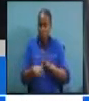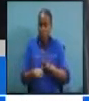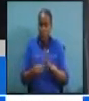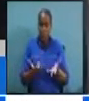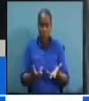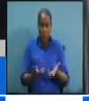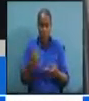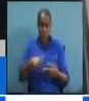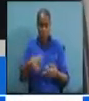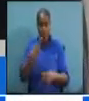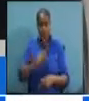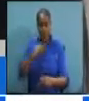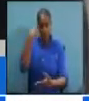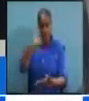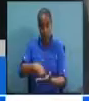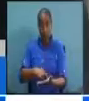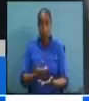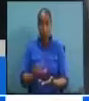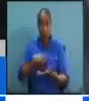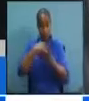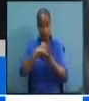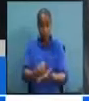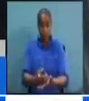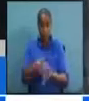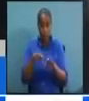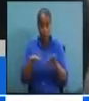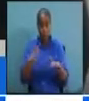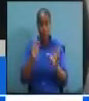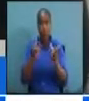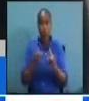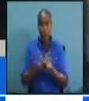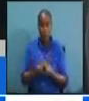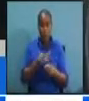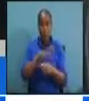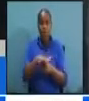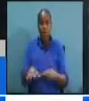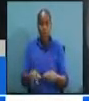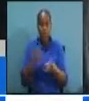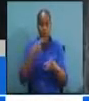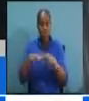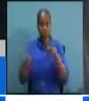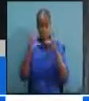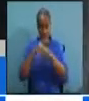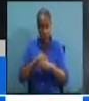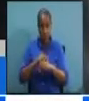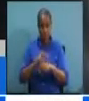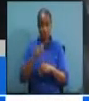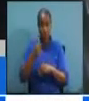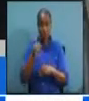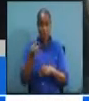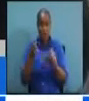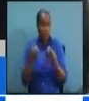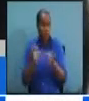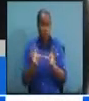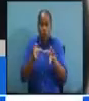projetos que terão que ser financiados a nível da economia marítima, energia renovável, agrobusiness. No fundo, há